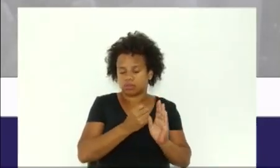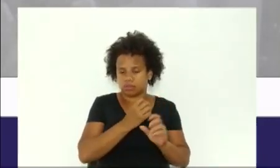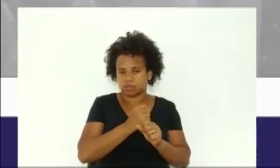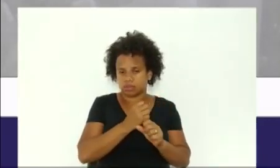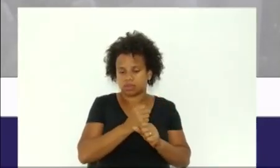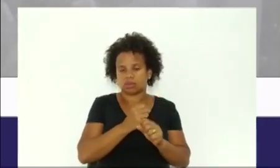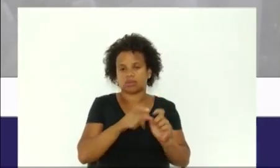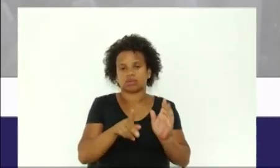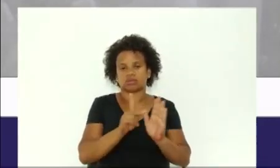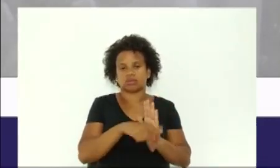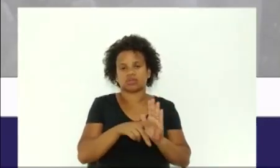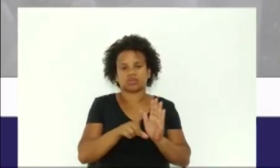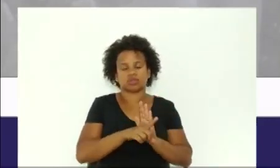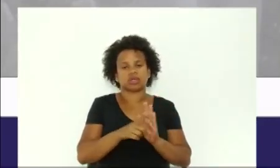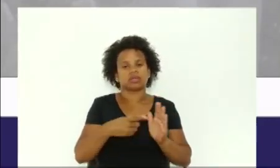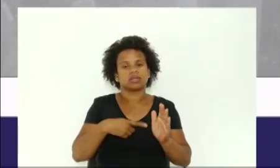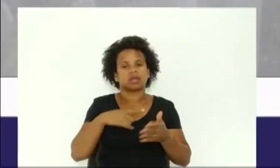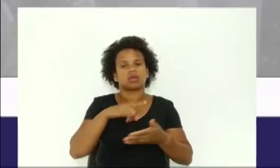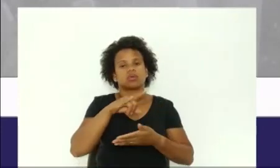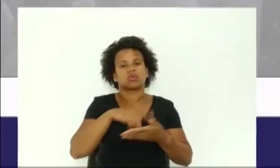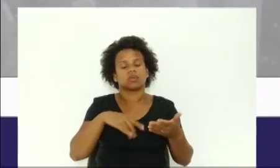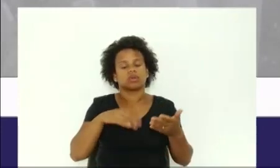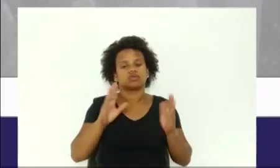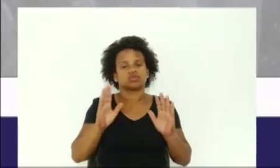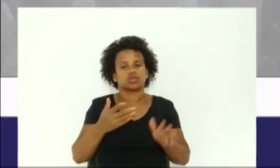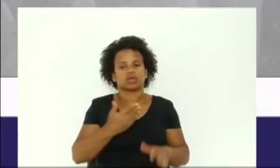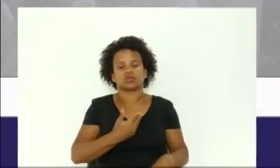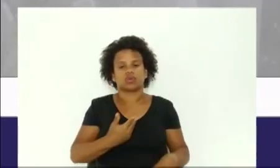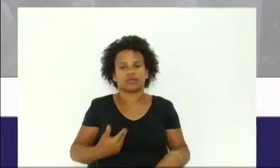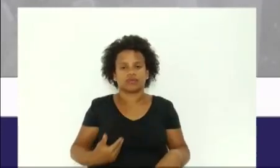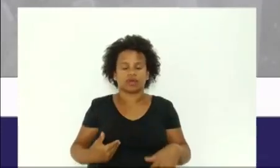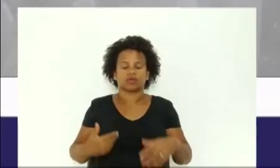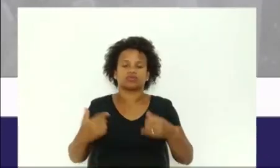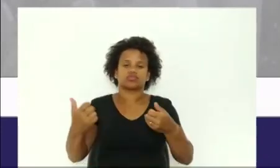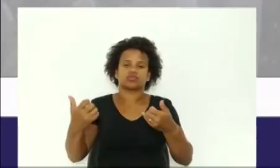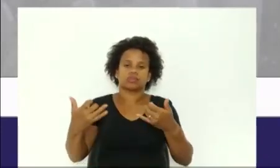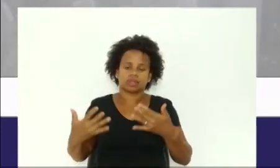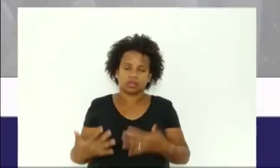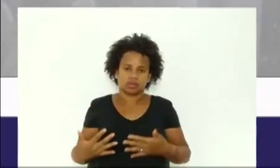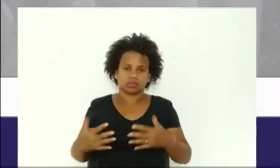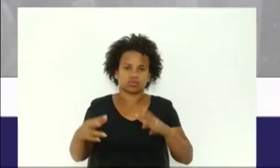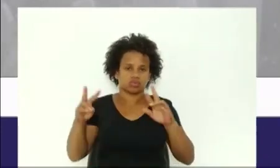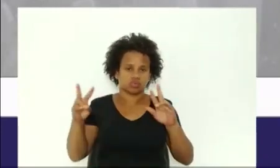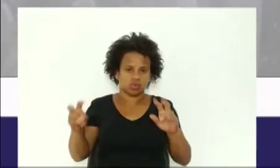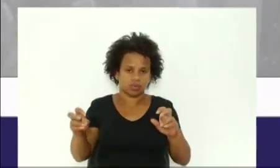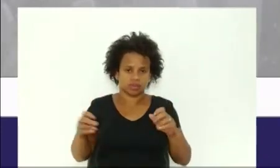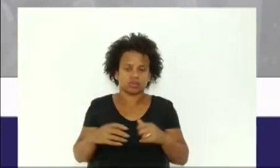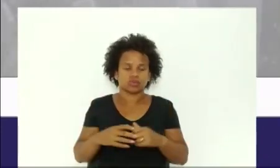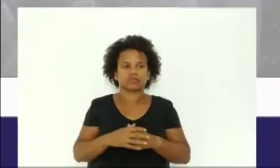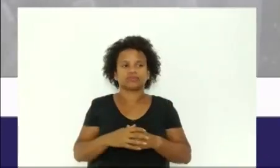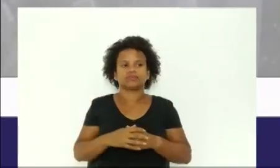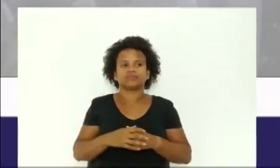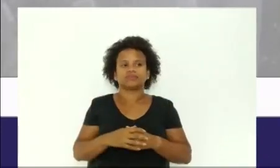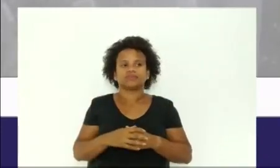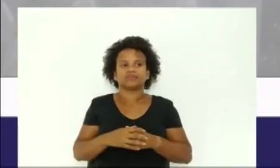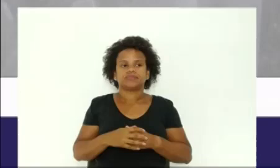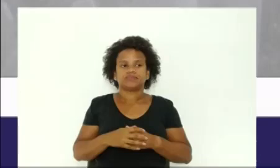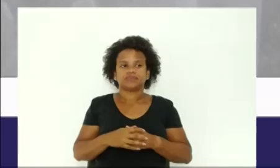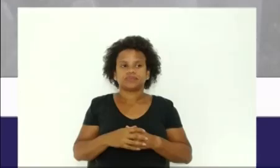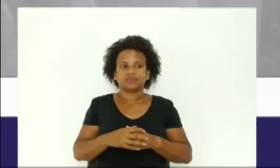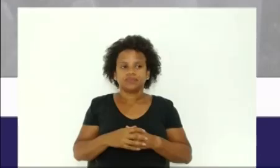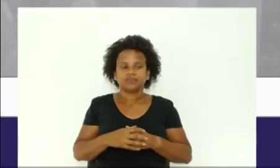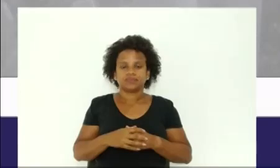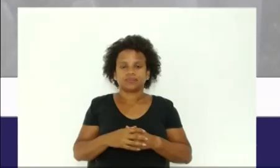esse documento do governo se explicando a respeito. Então, isso deixo para